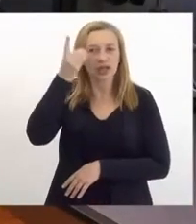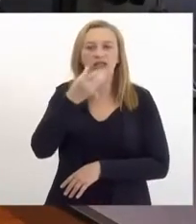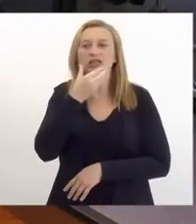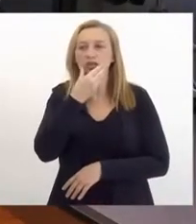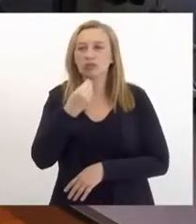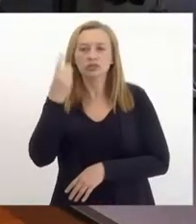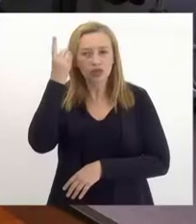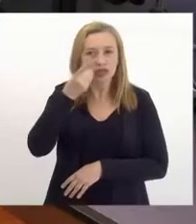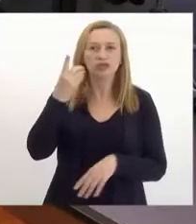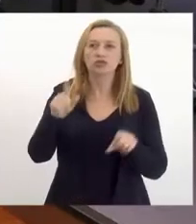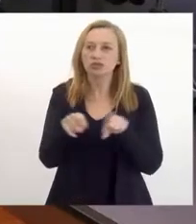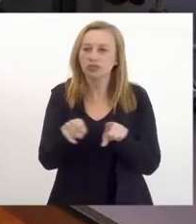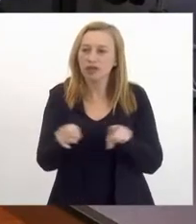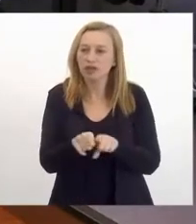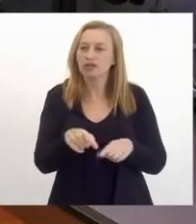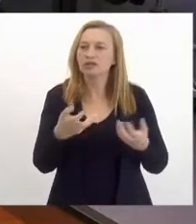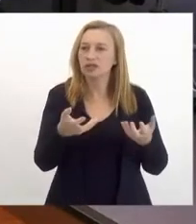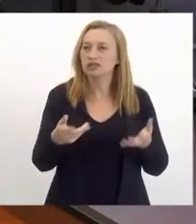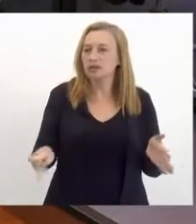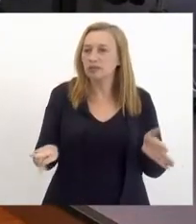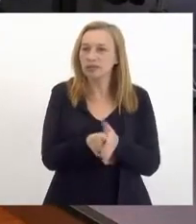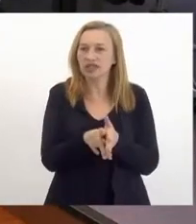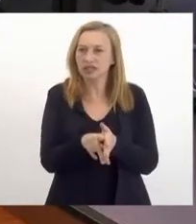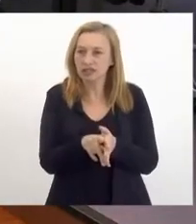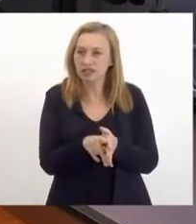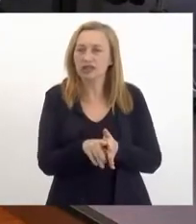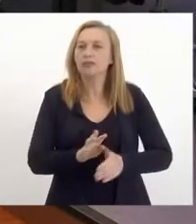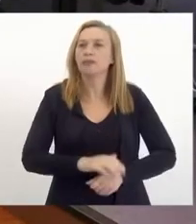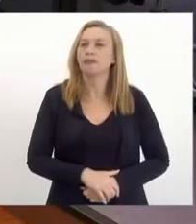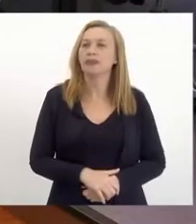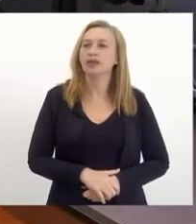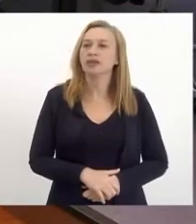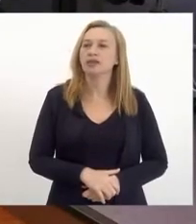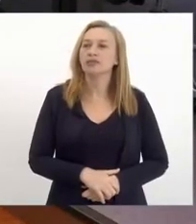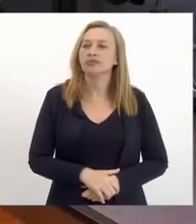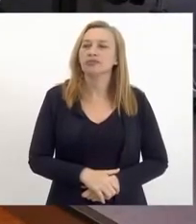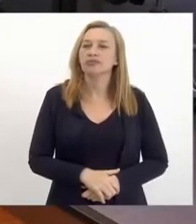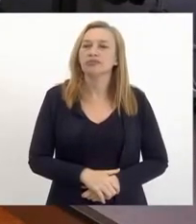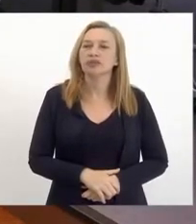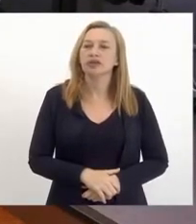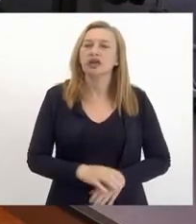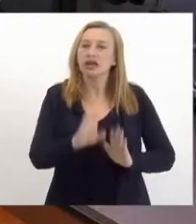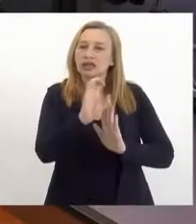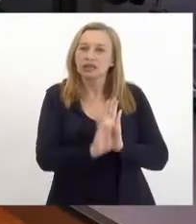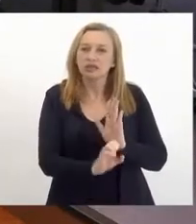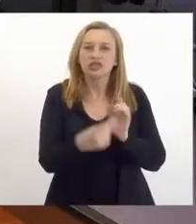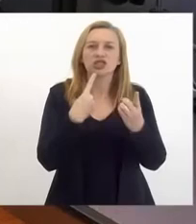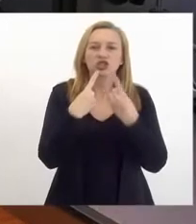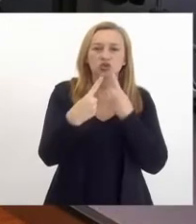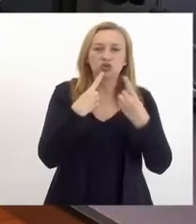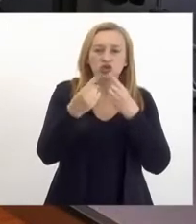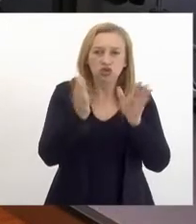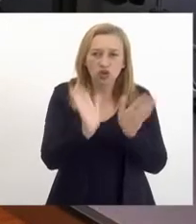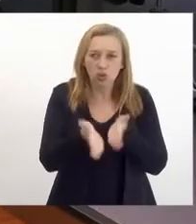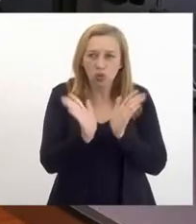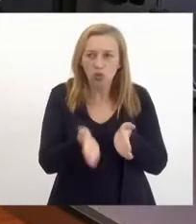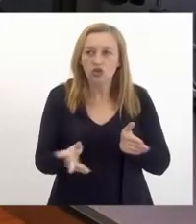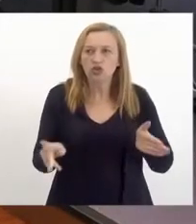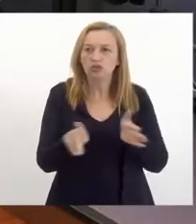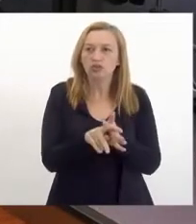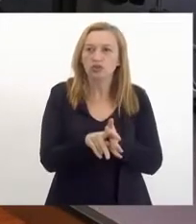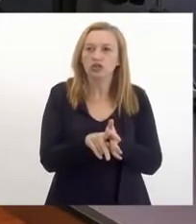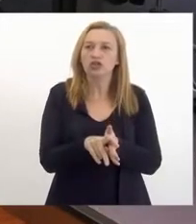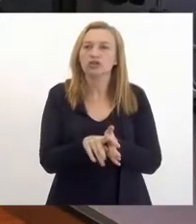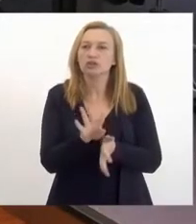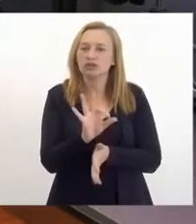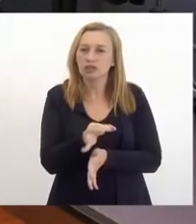que assim quiserem fazer parte. E as emendas que seriam debatidas hoje neste projeto serão,